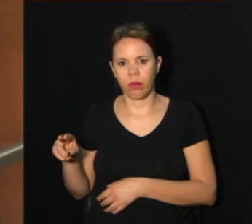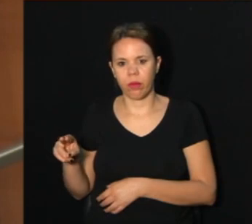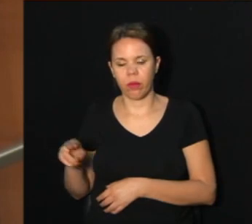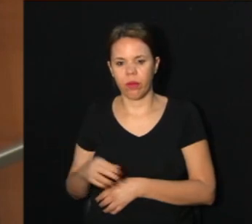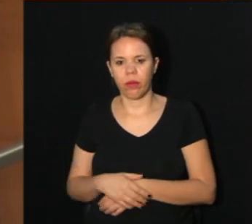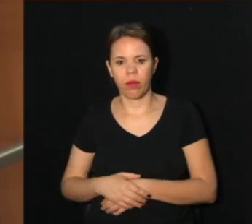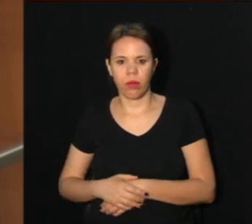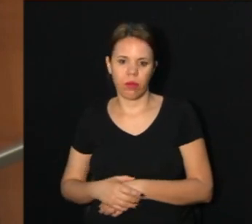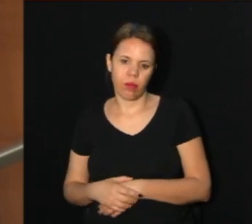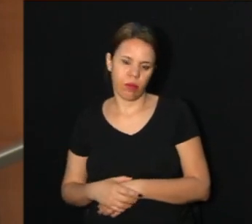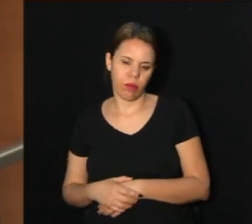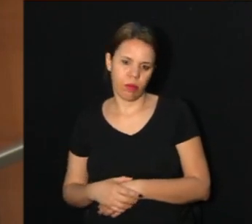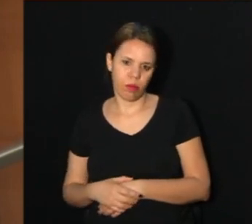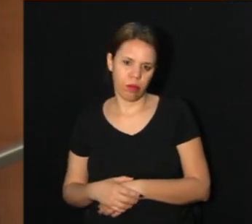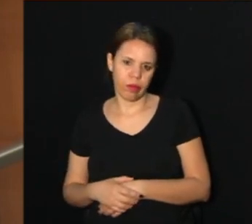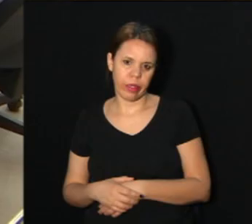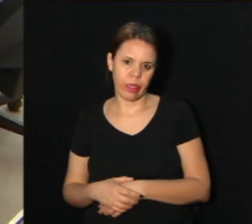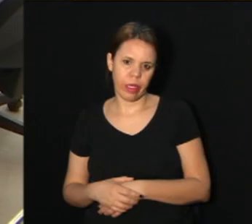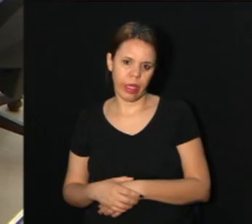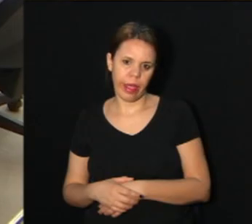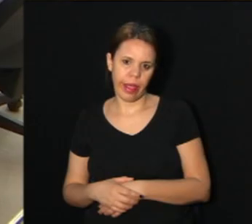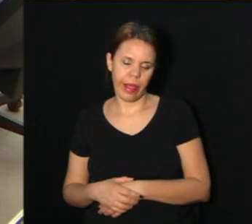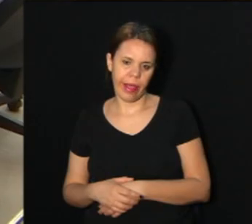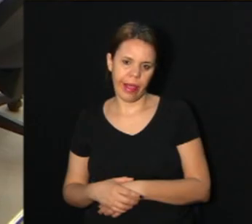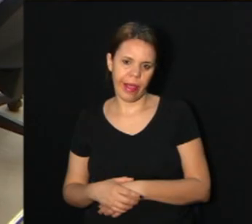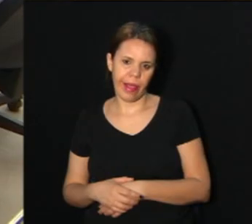senhor aqui do lado. Tá.